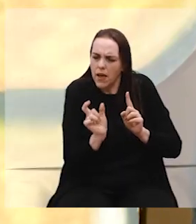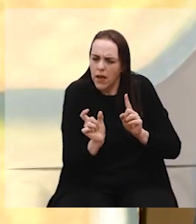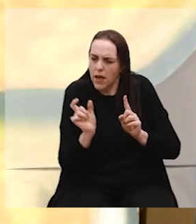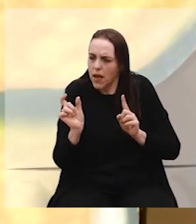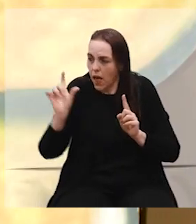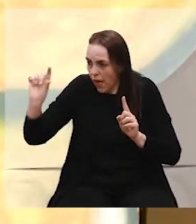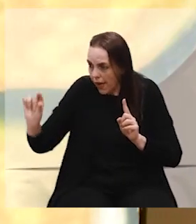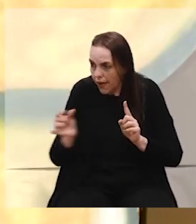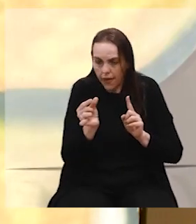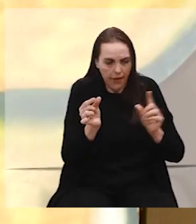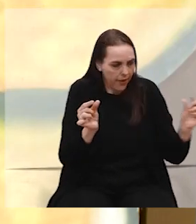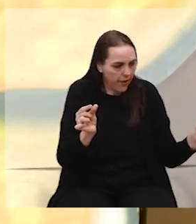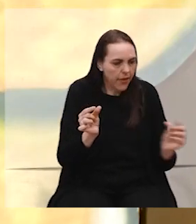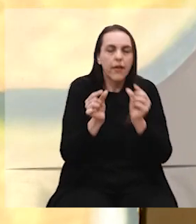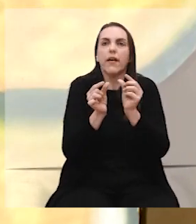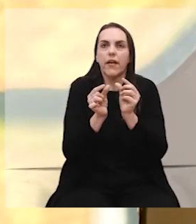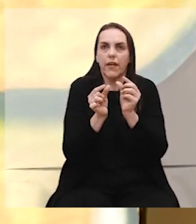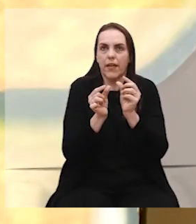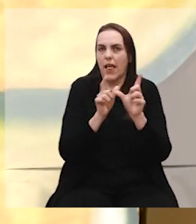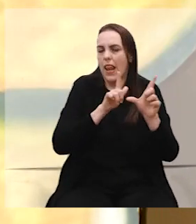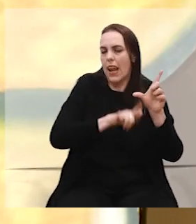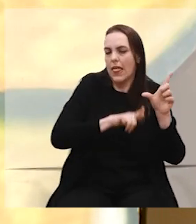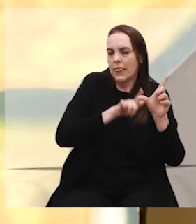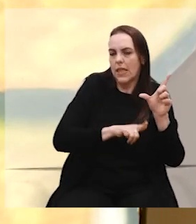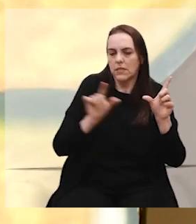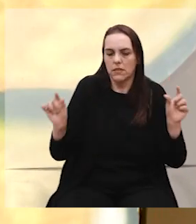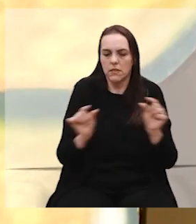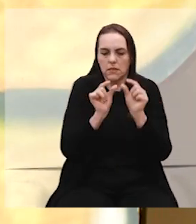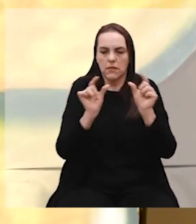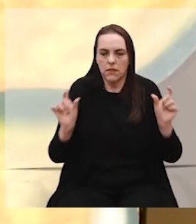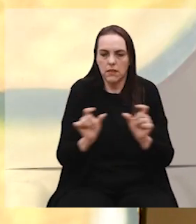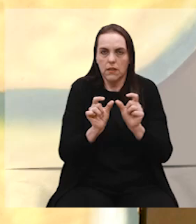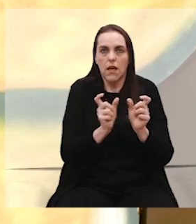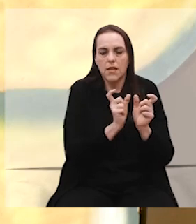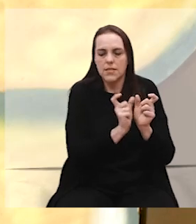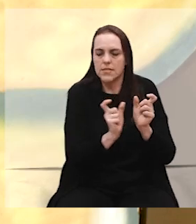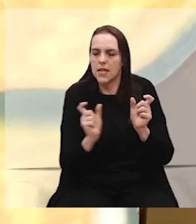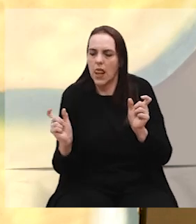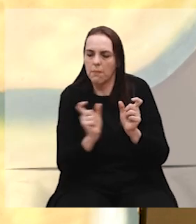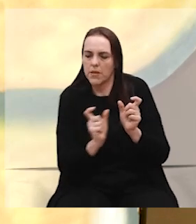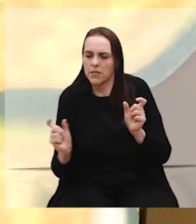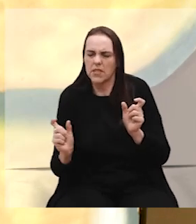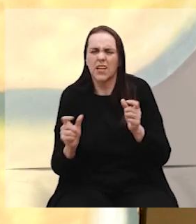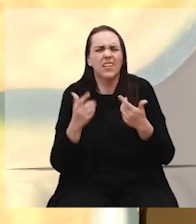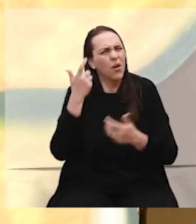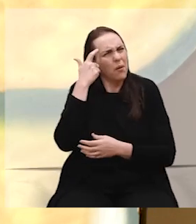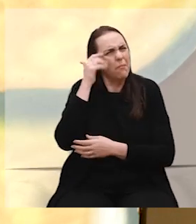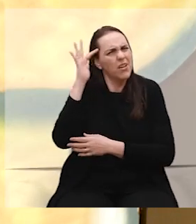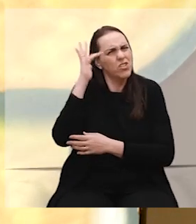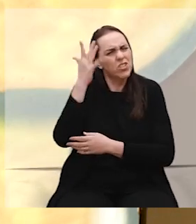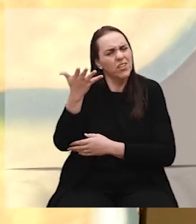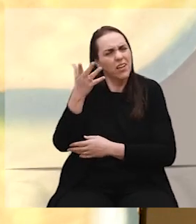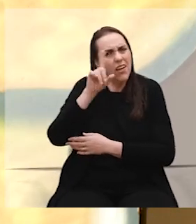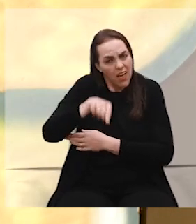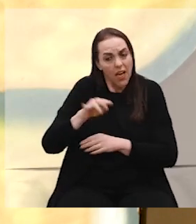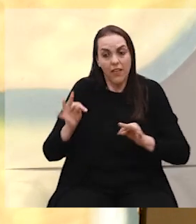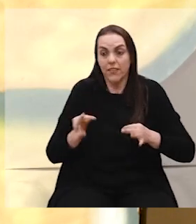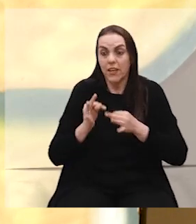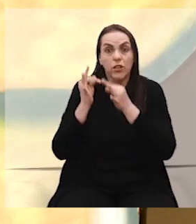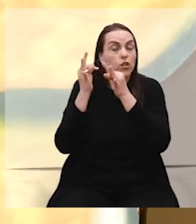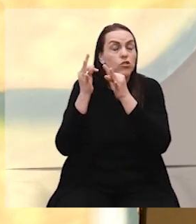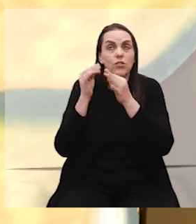mas uma consoante que é associada a uma vogal vai fazer uma sílaba. Pensa bem,